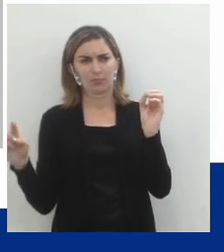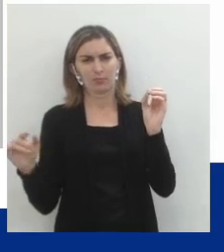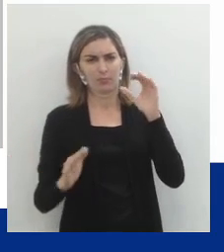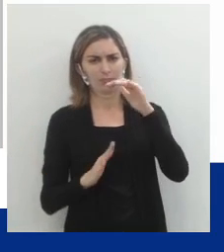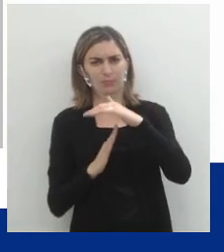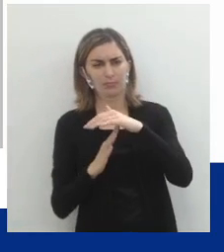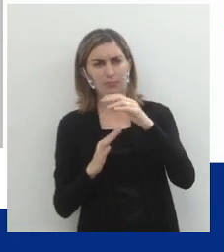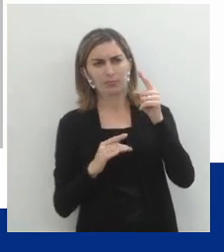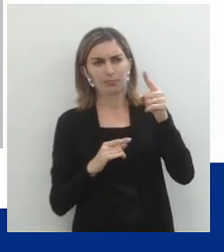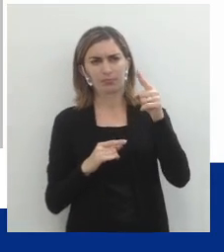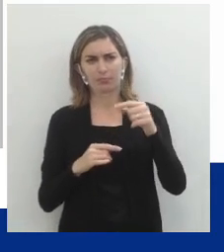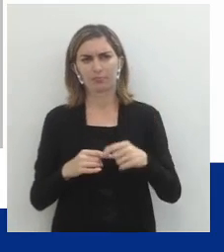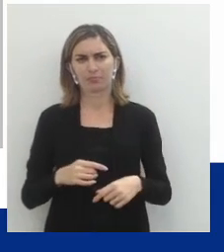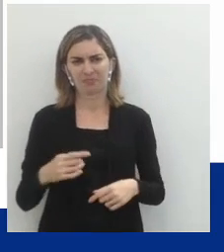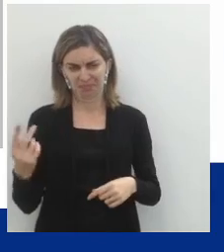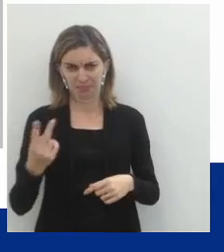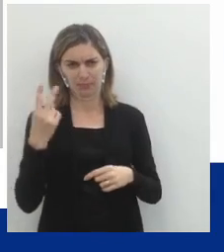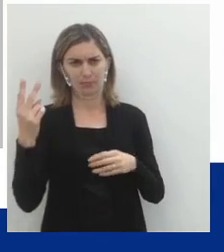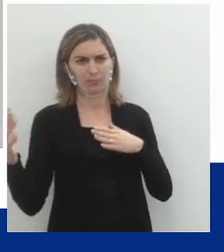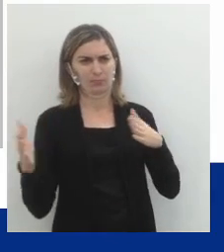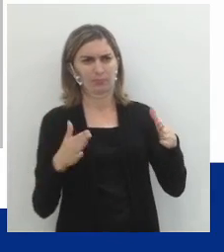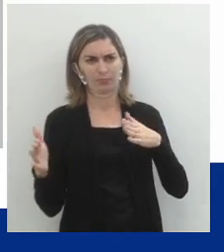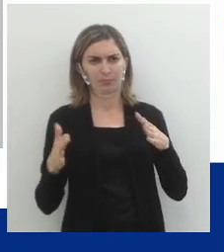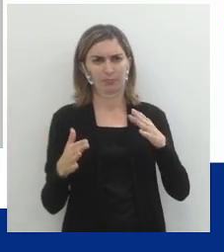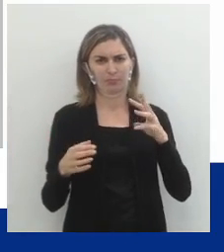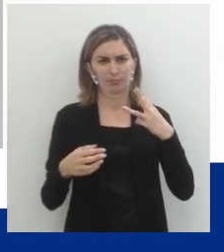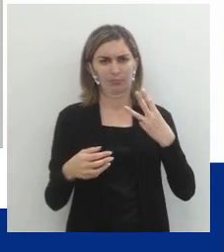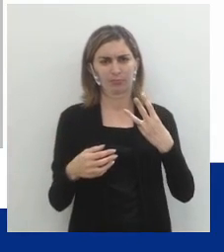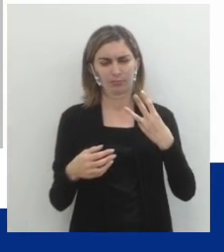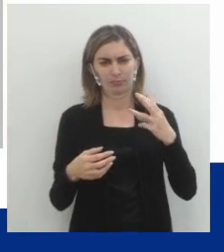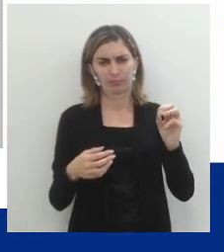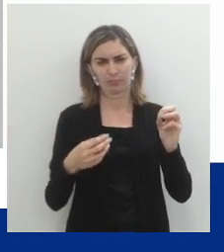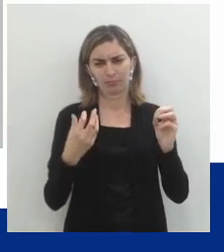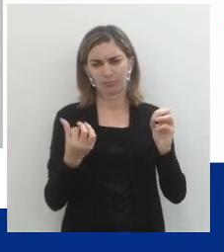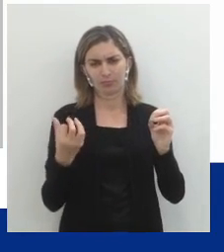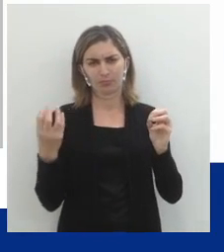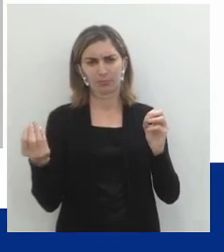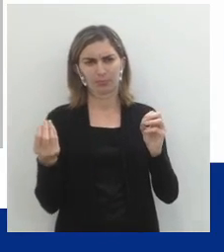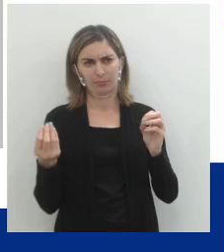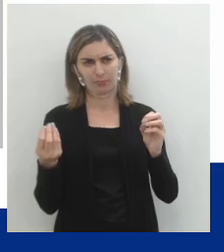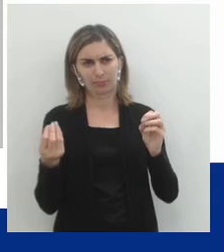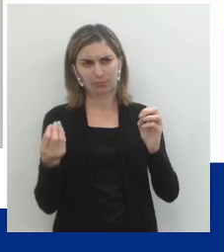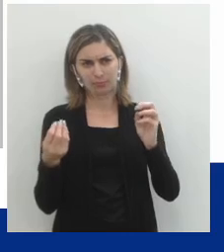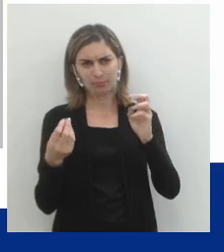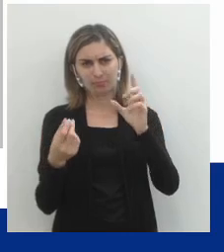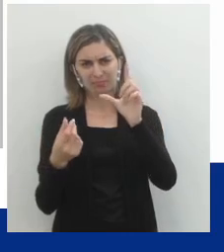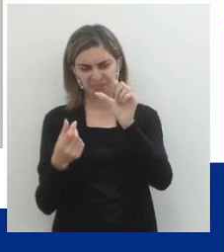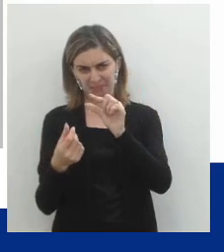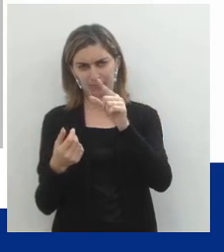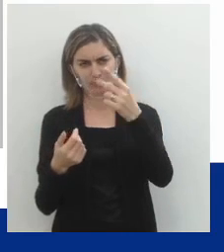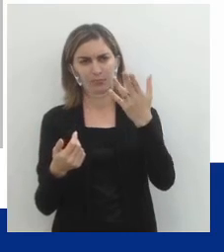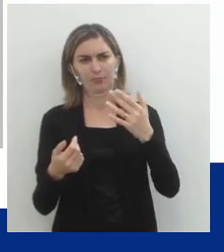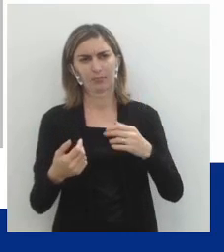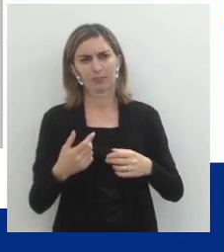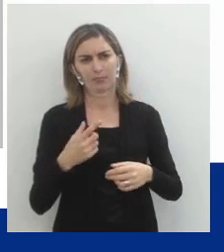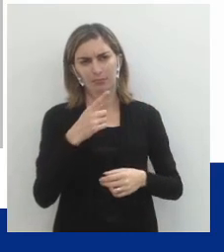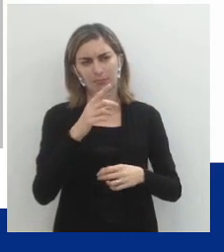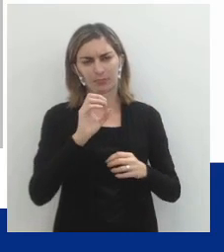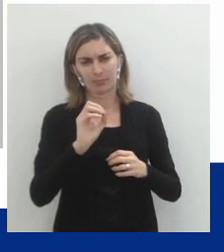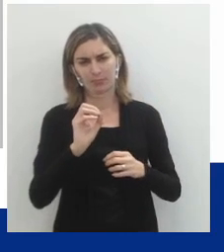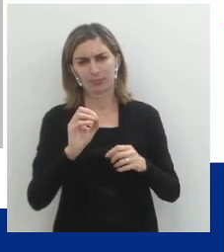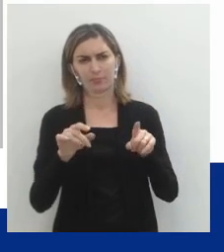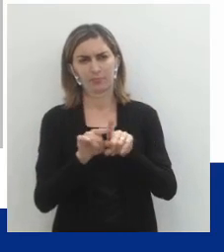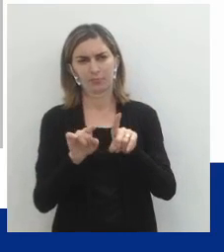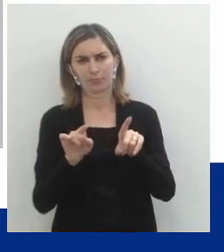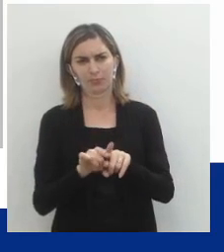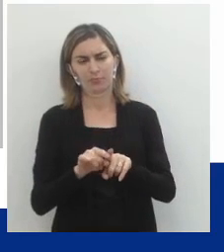máximo está aqui, num valor intermediário entre 30 e 60. Olha, já reduziu esse ponto máximo, né? Então, ele vai zerar de novo